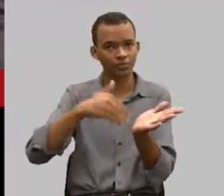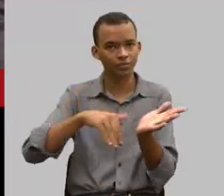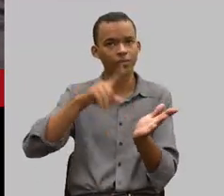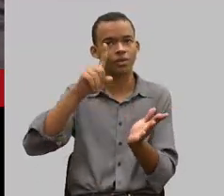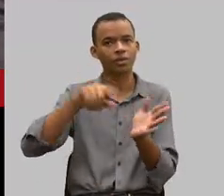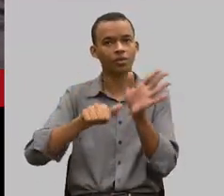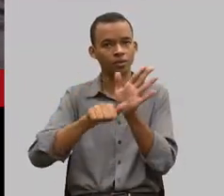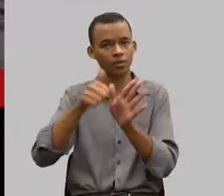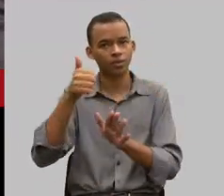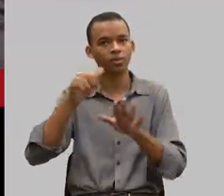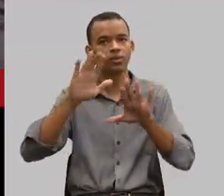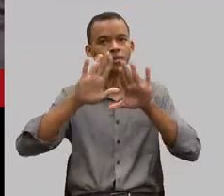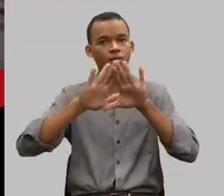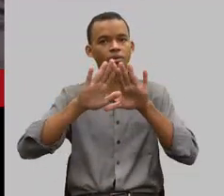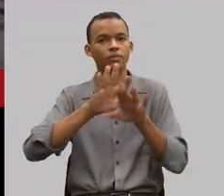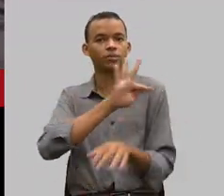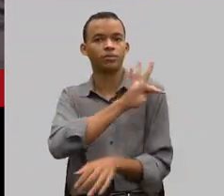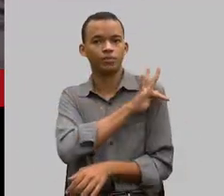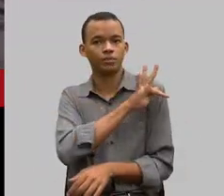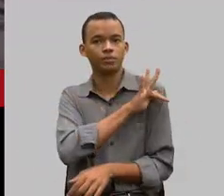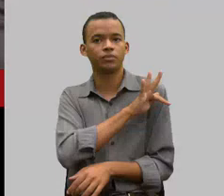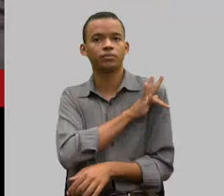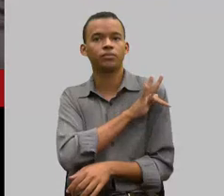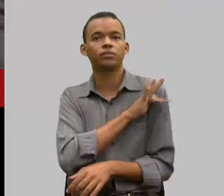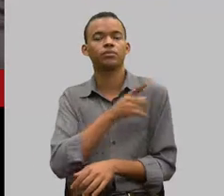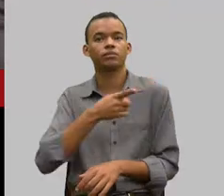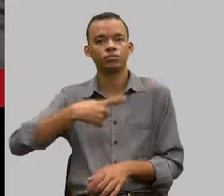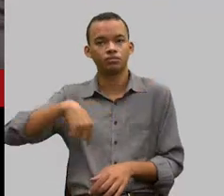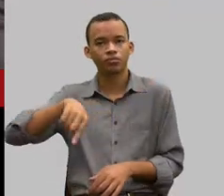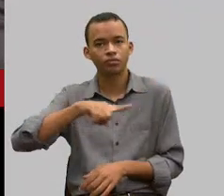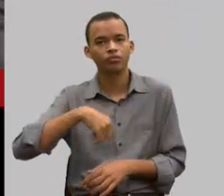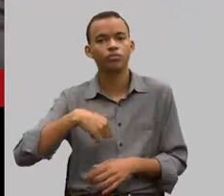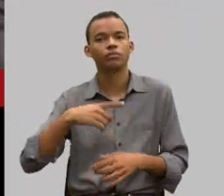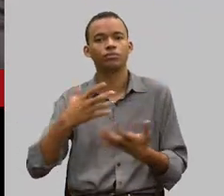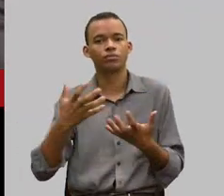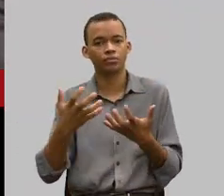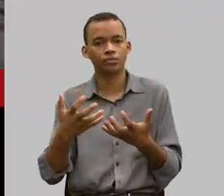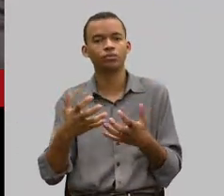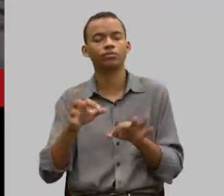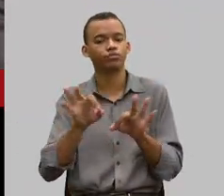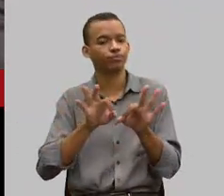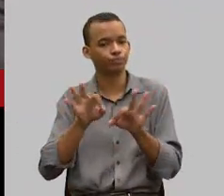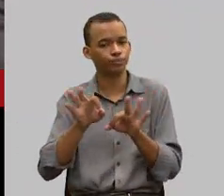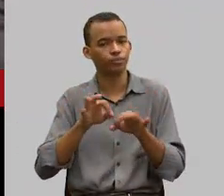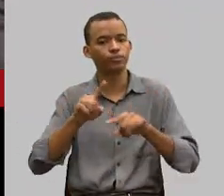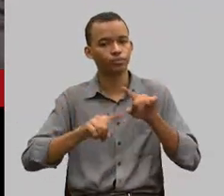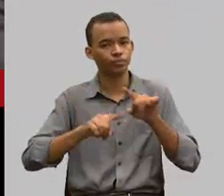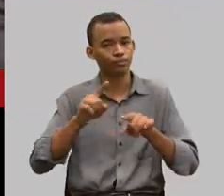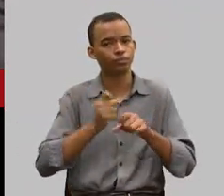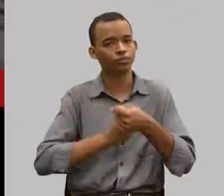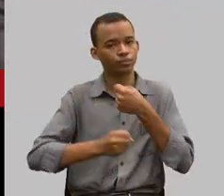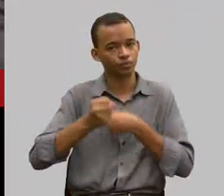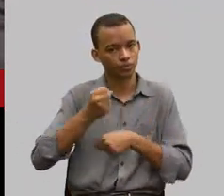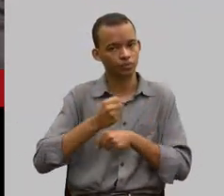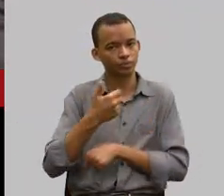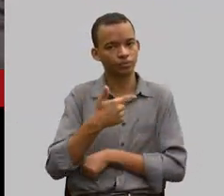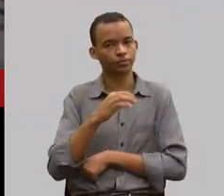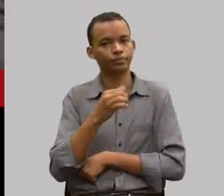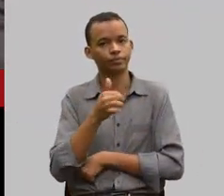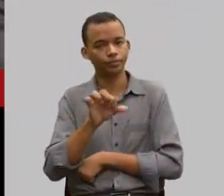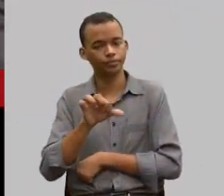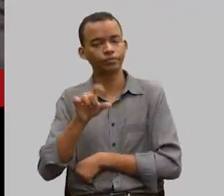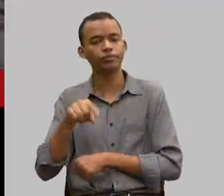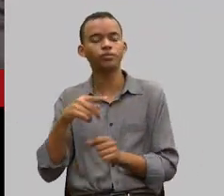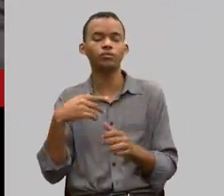do Assembleia fiscaliza não é e a gente zela muito por Esse instrumento que começou em 2019 que é um